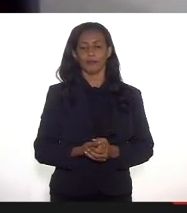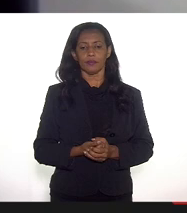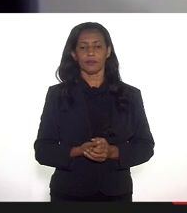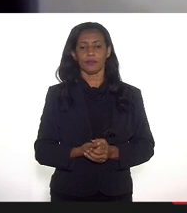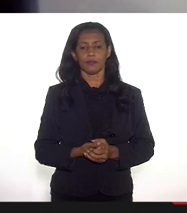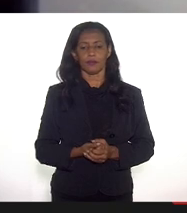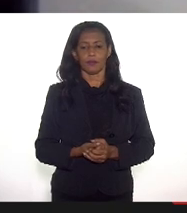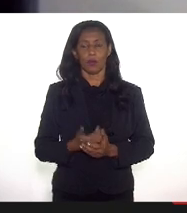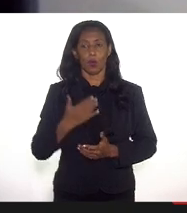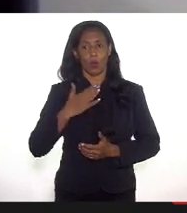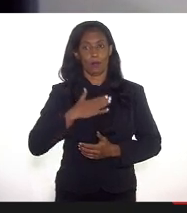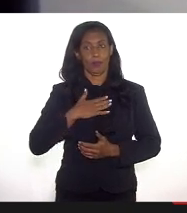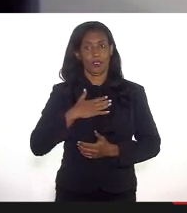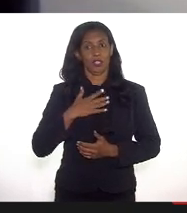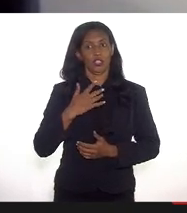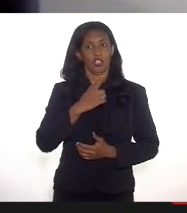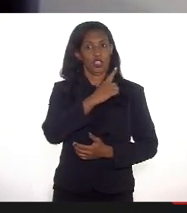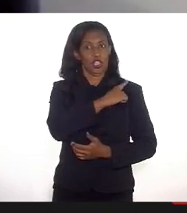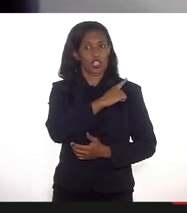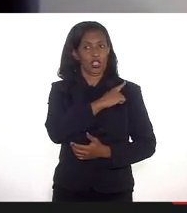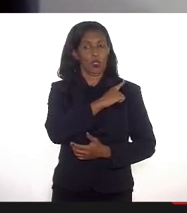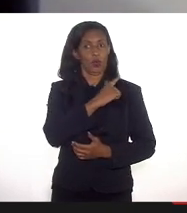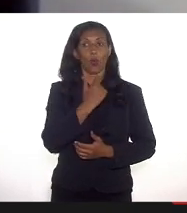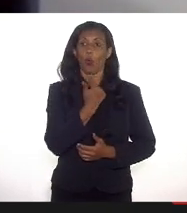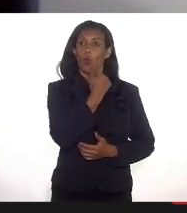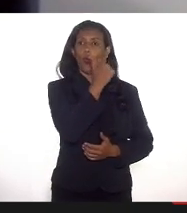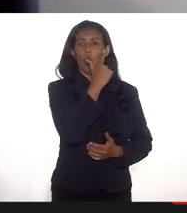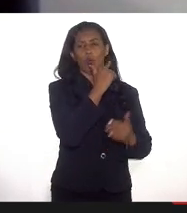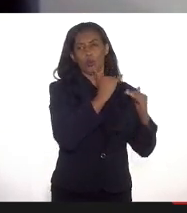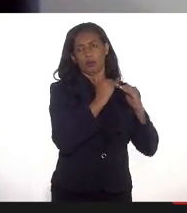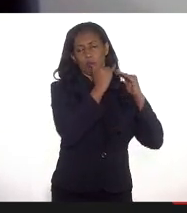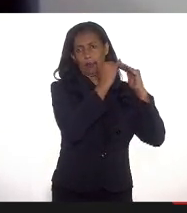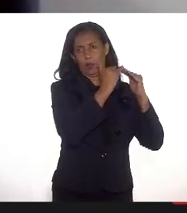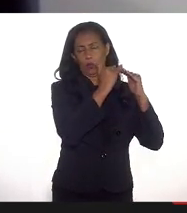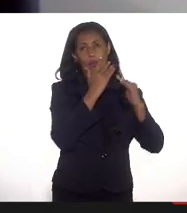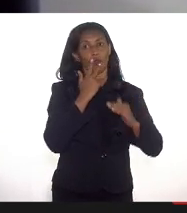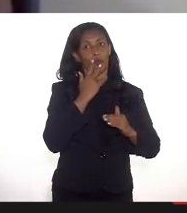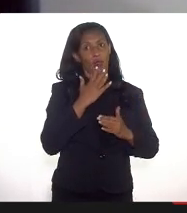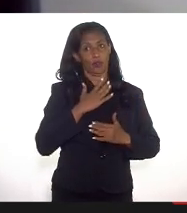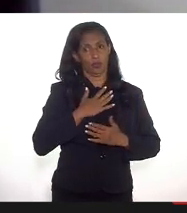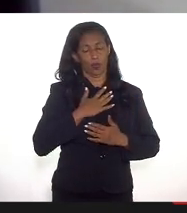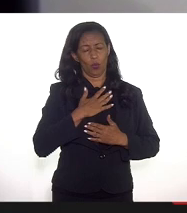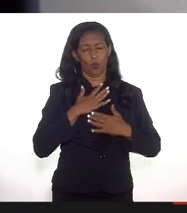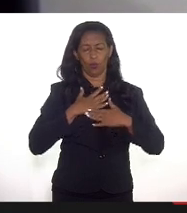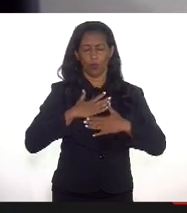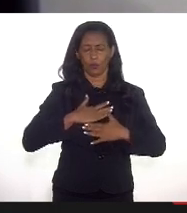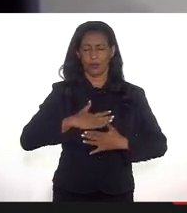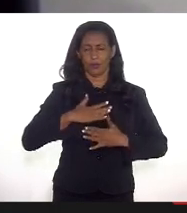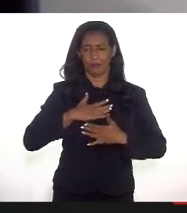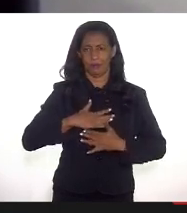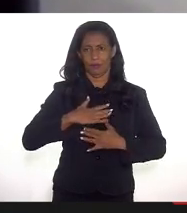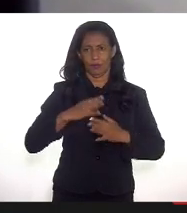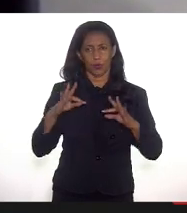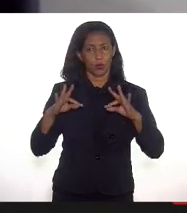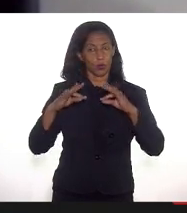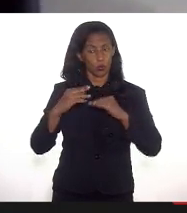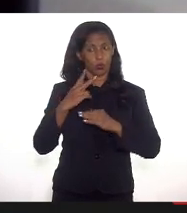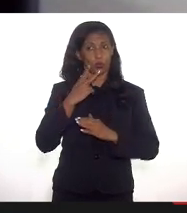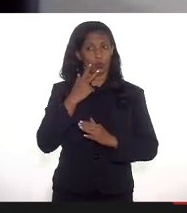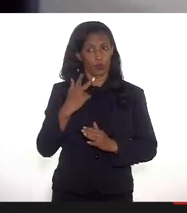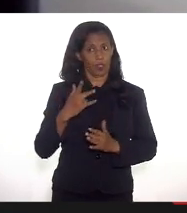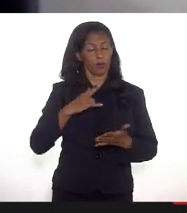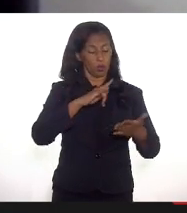a minha gestão ou a gestão superior, né? E aí eu vou falar com muita tranquilidade que tudo que eu estou relatando aqui eu